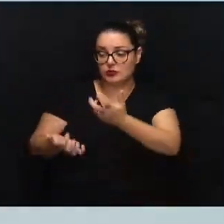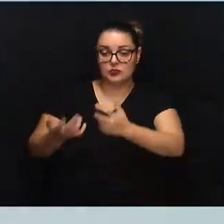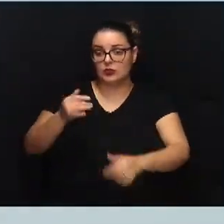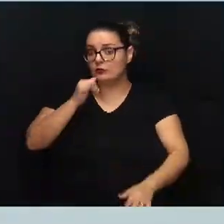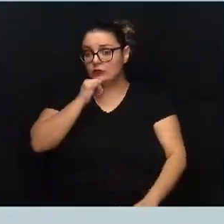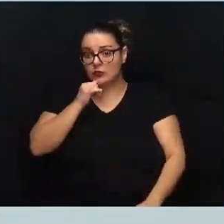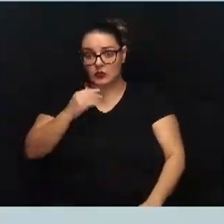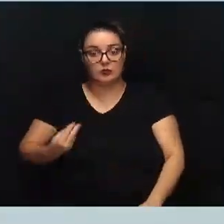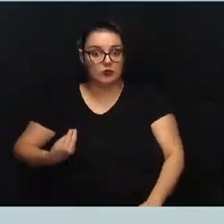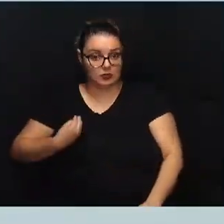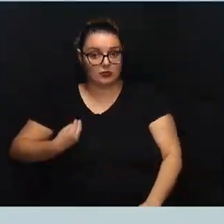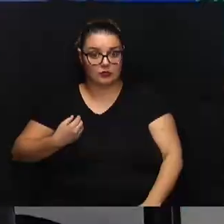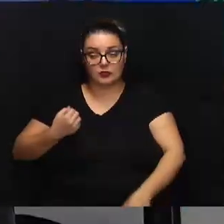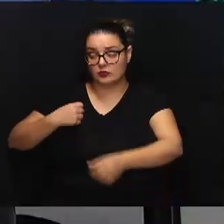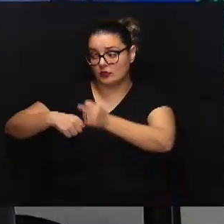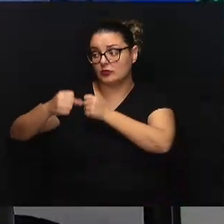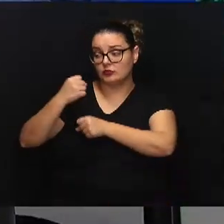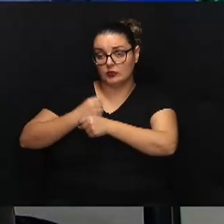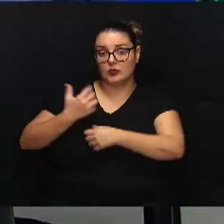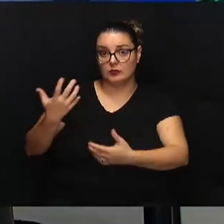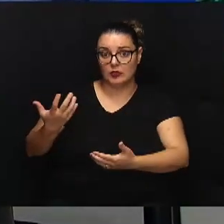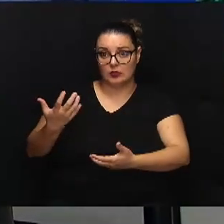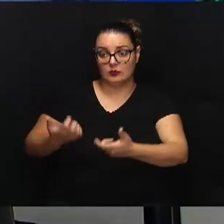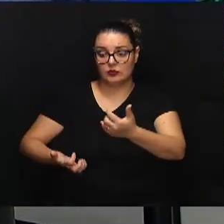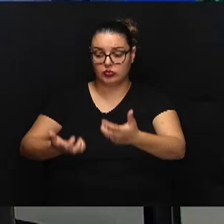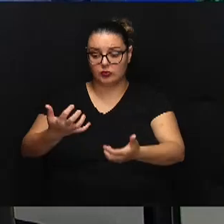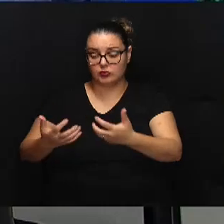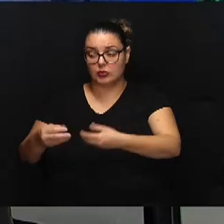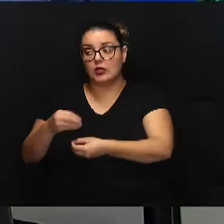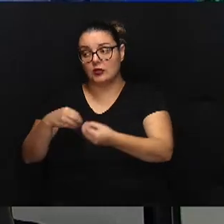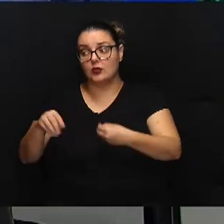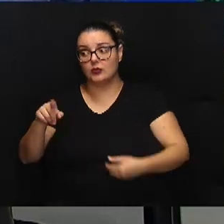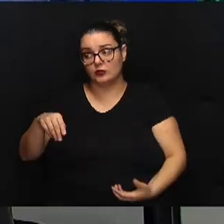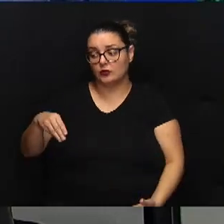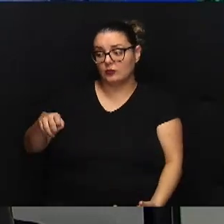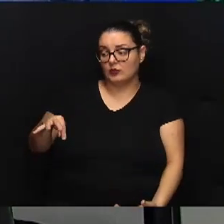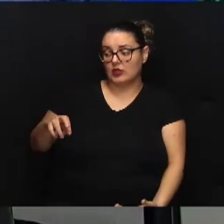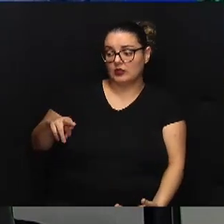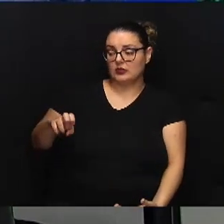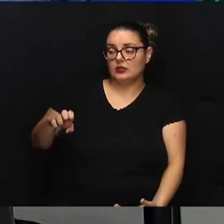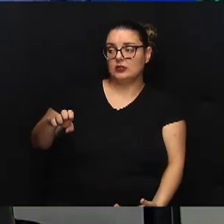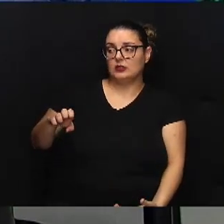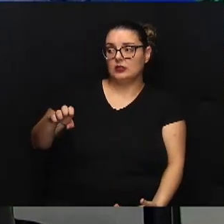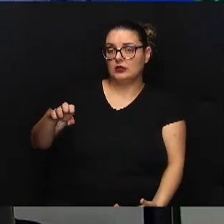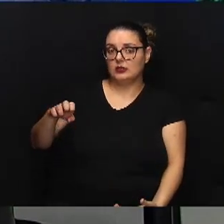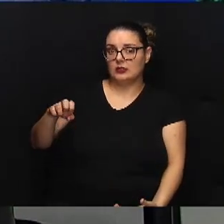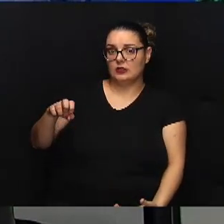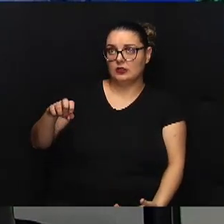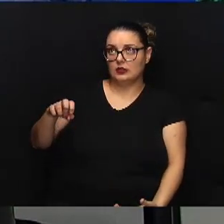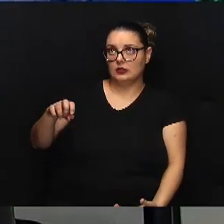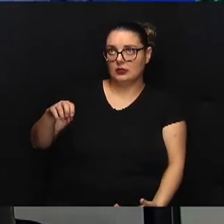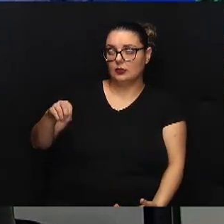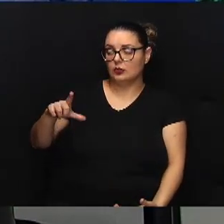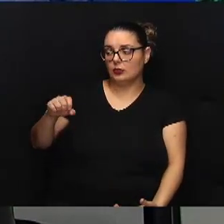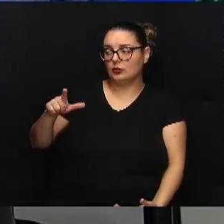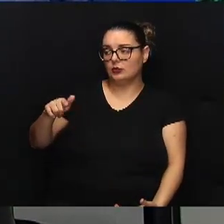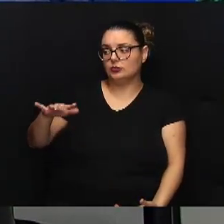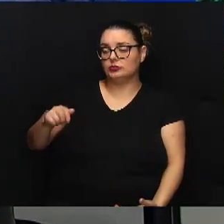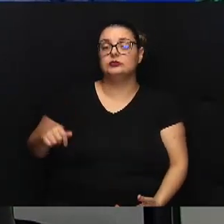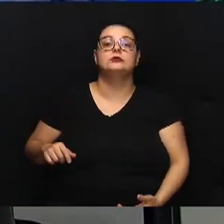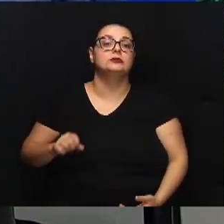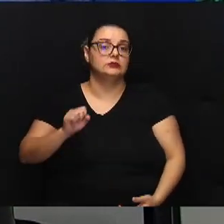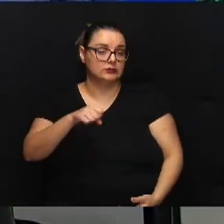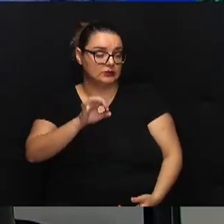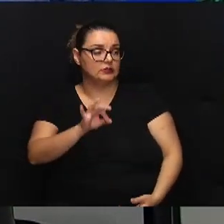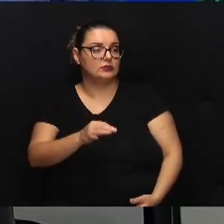nós vivenciamos o ano passado, né? Isso tudo envolve o trabalho do meteorologista também, né? Sim, exatamente. A questão de queimadas, um